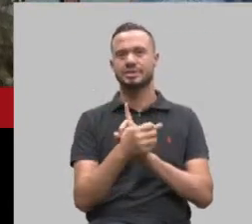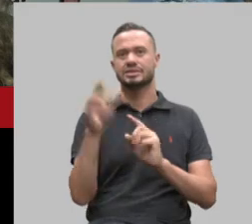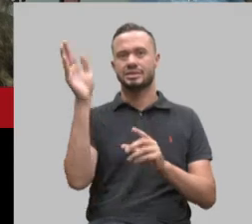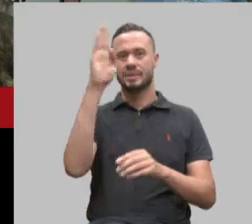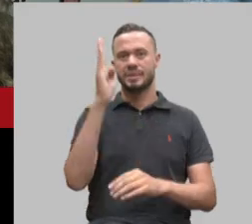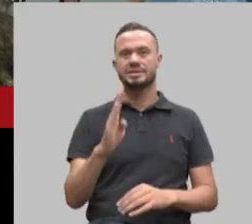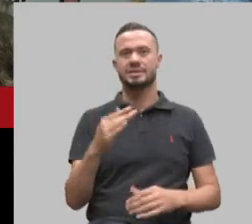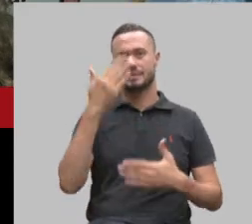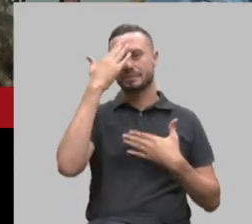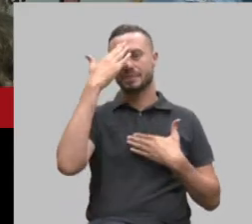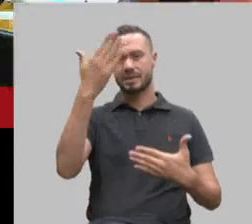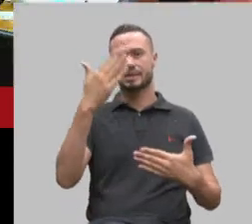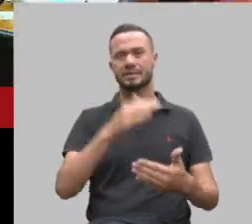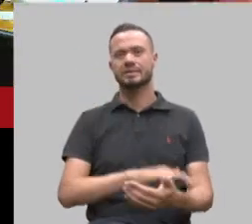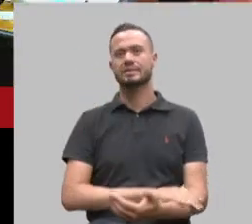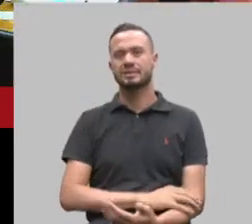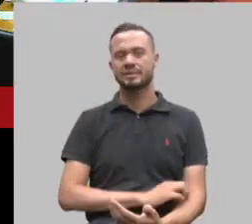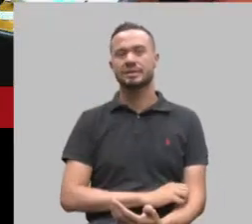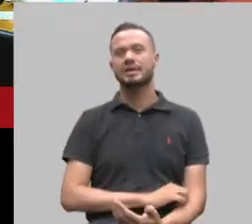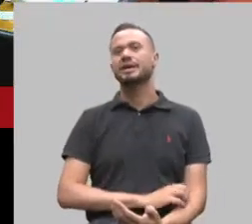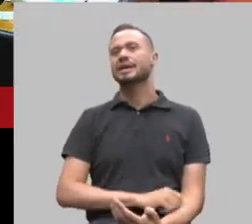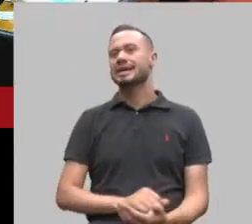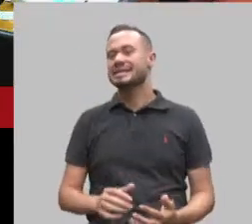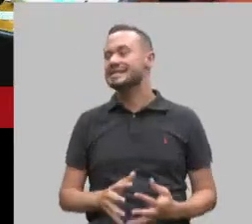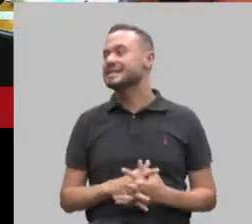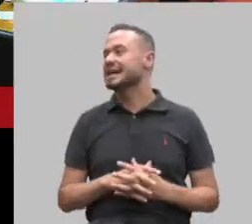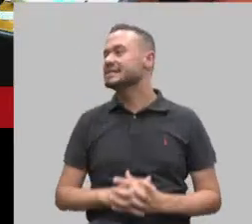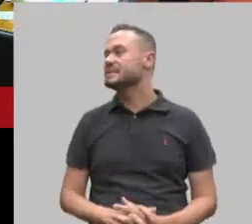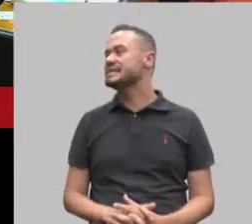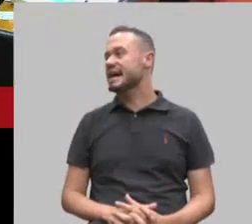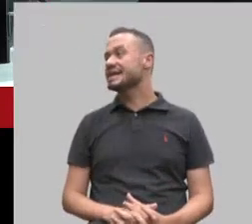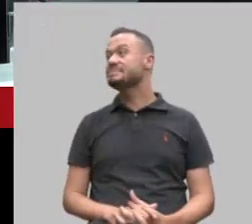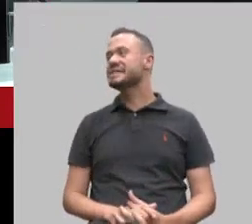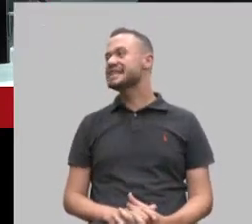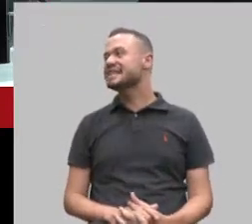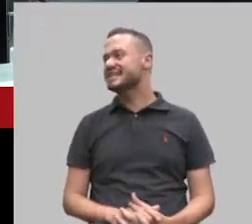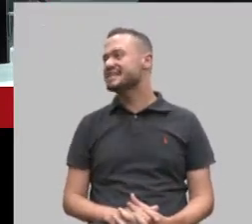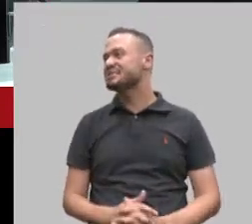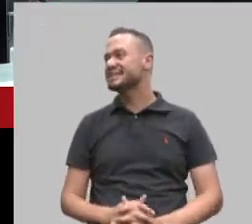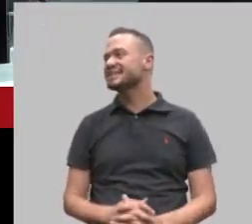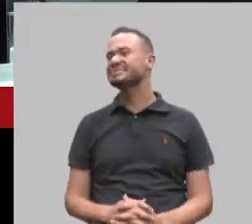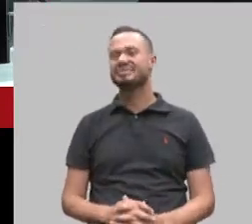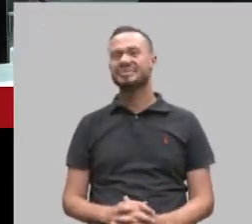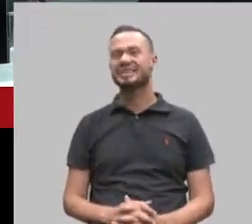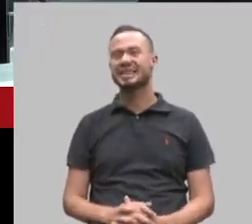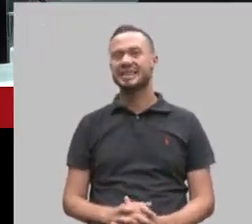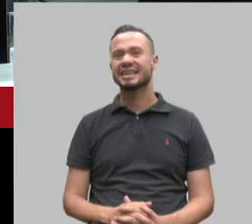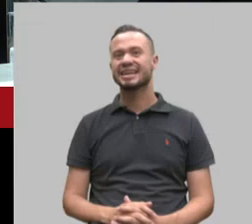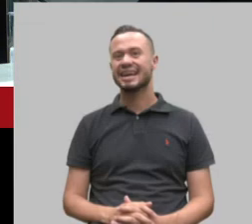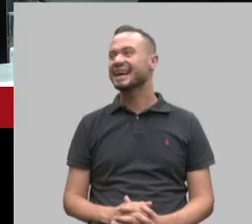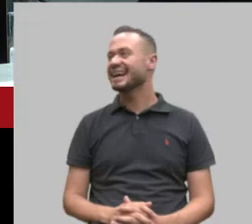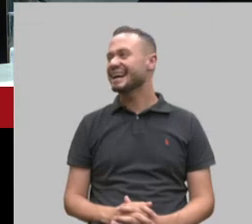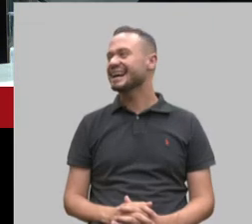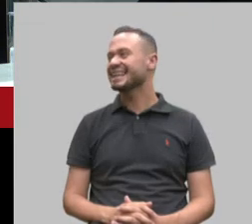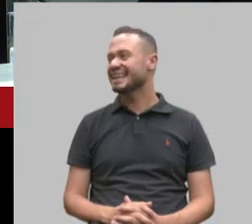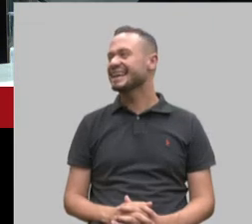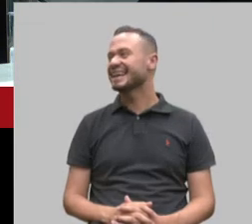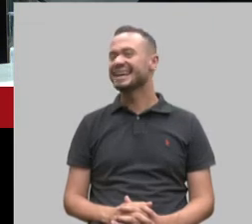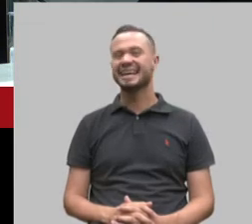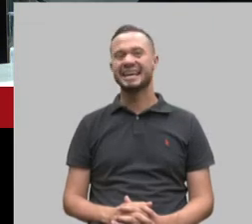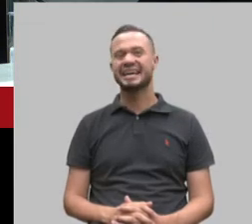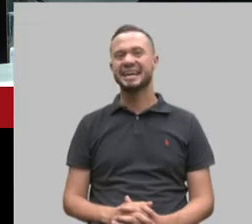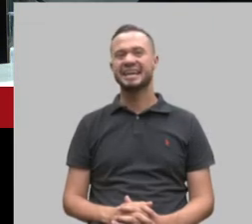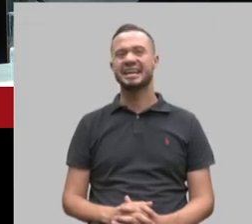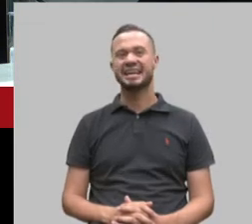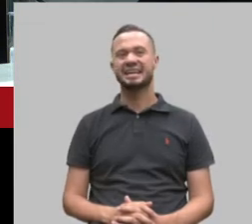muito obrigado por tudo ô gente só uma chamada de atenção estão encer estão encerradas as inscrições